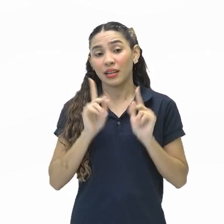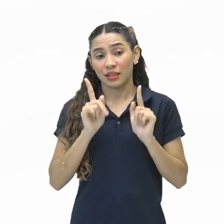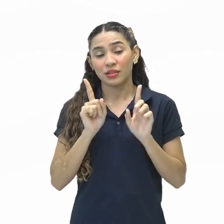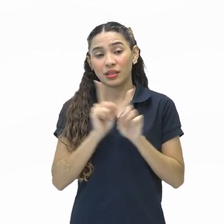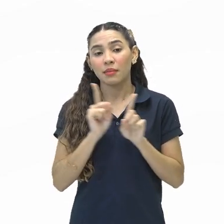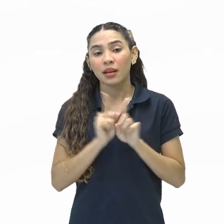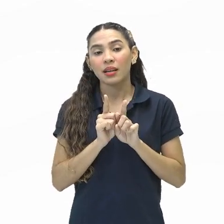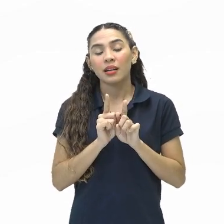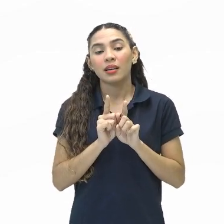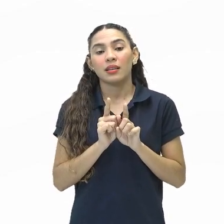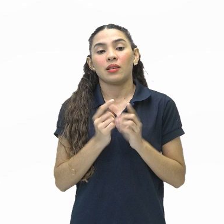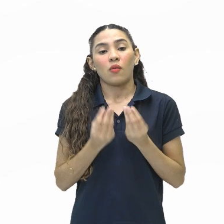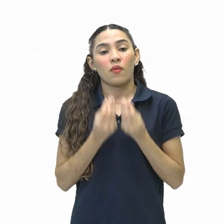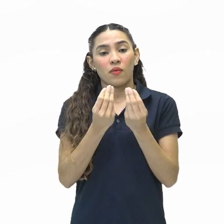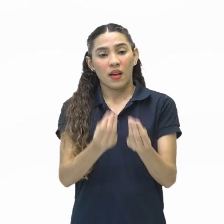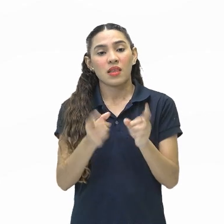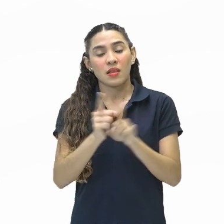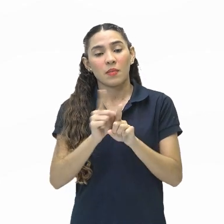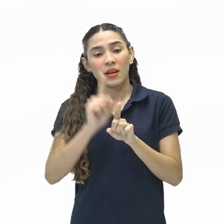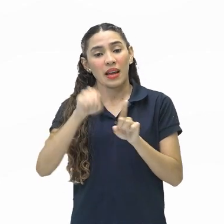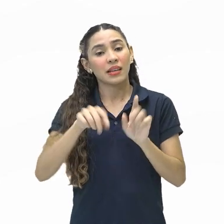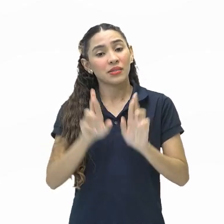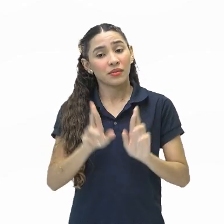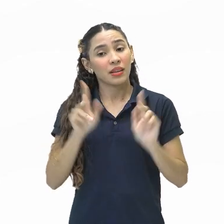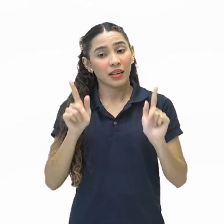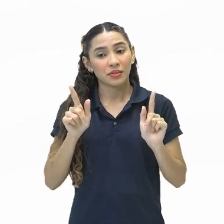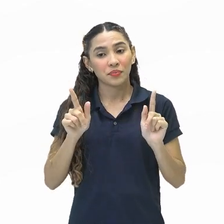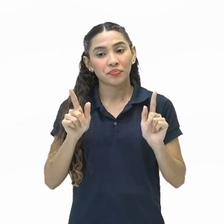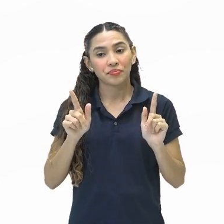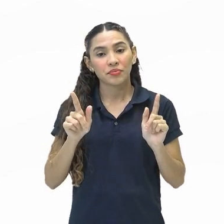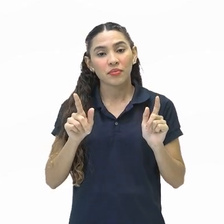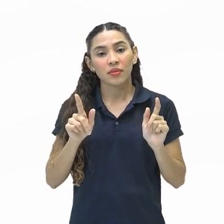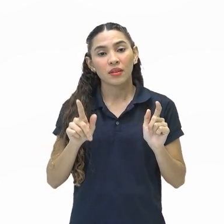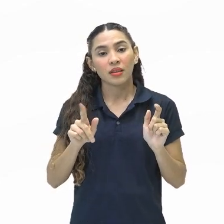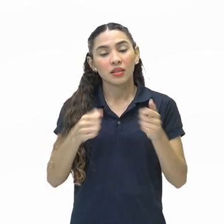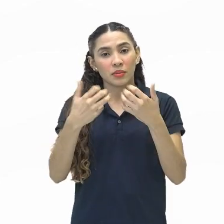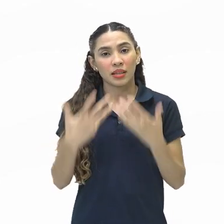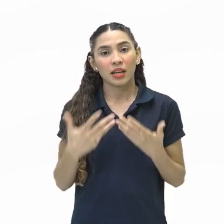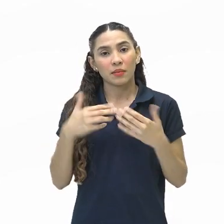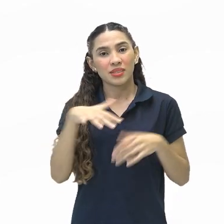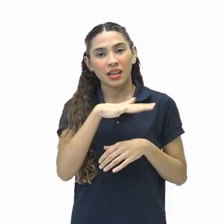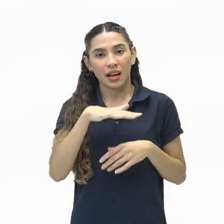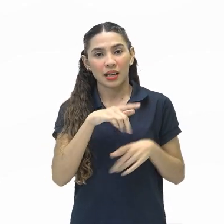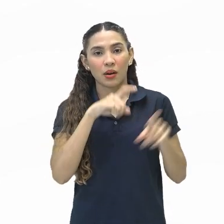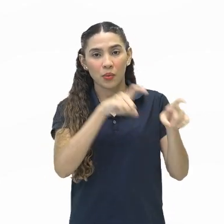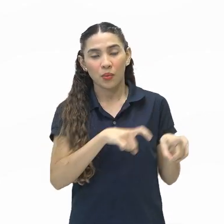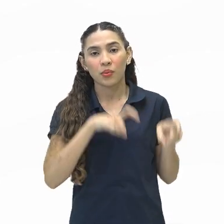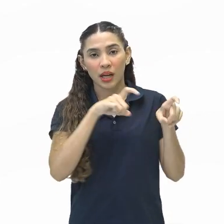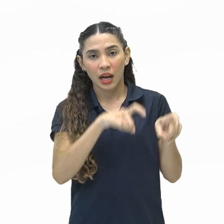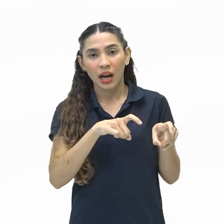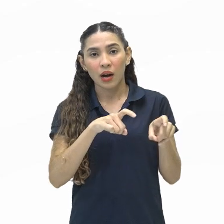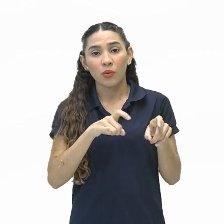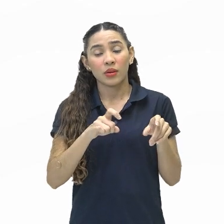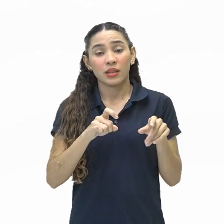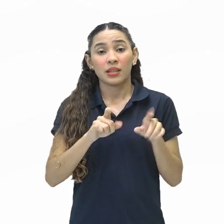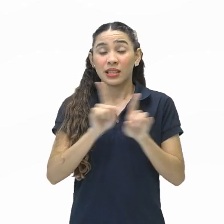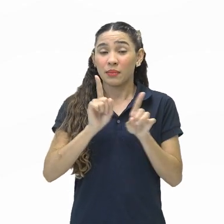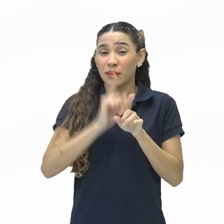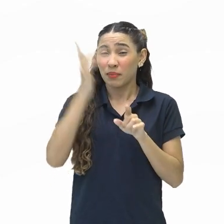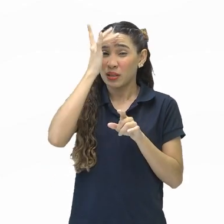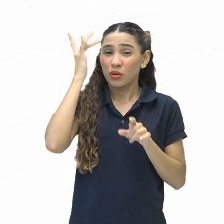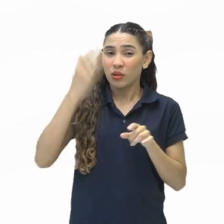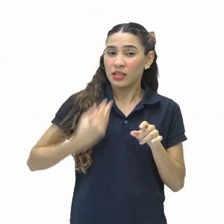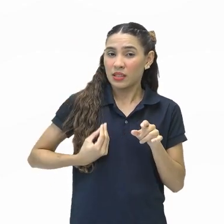diferentes, onde as ofertas também são diferentes, né? Quando a gente fala do espaço rural, o espaço ribeirinho,